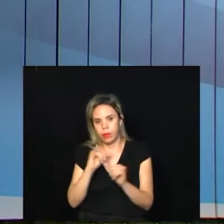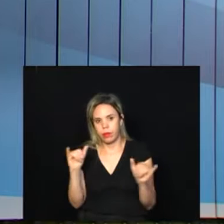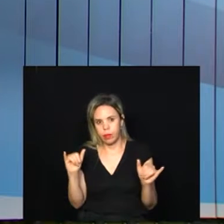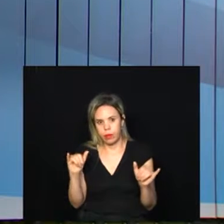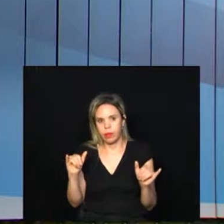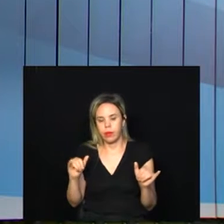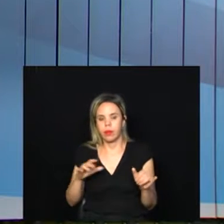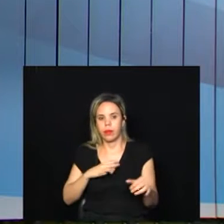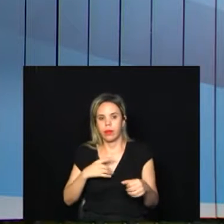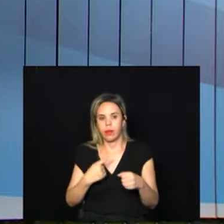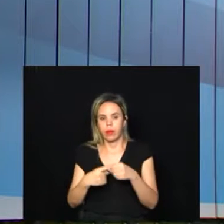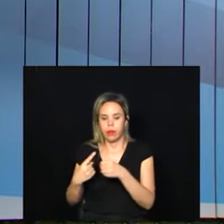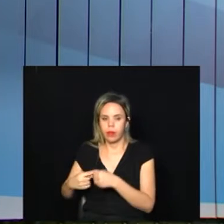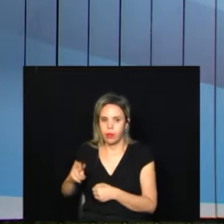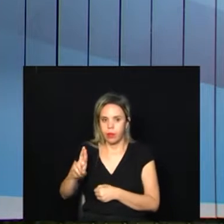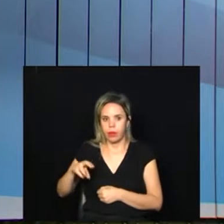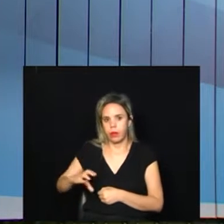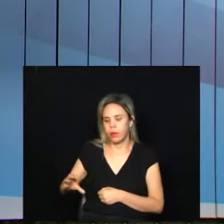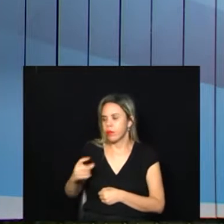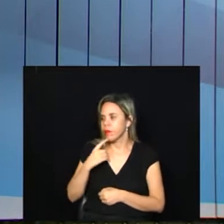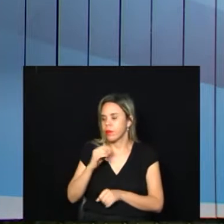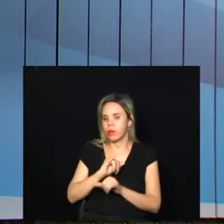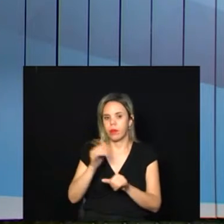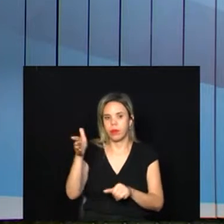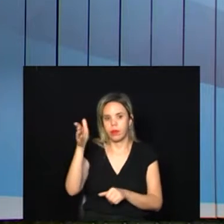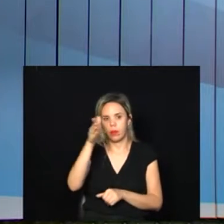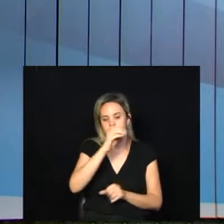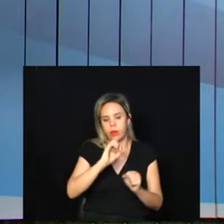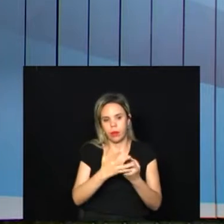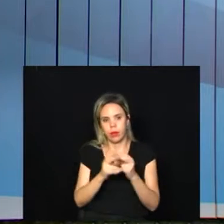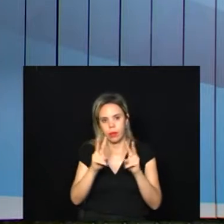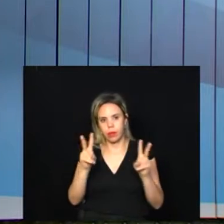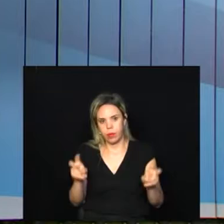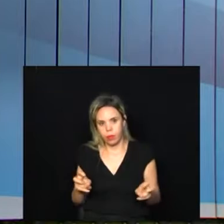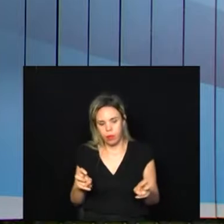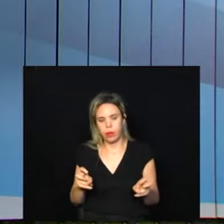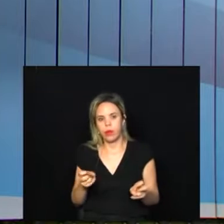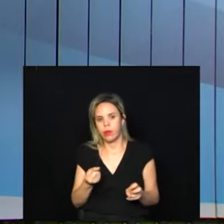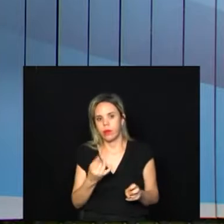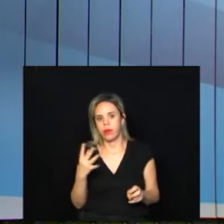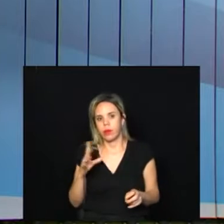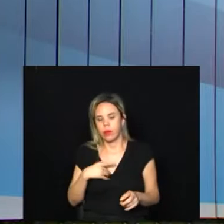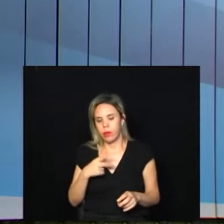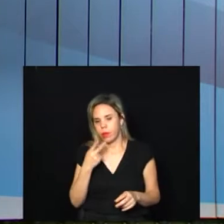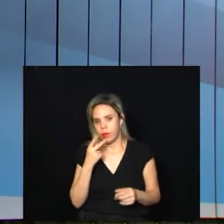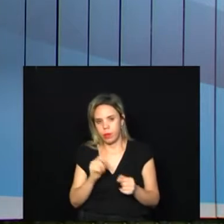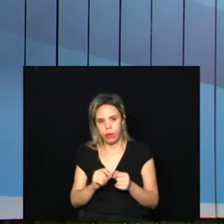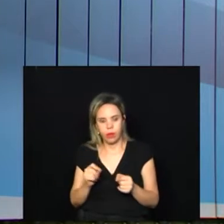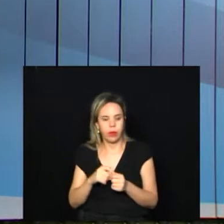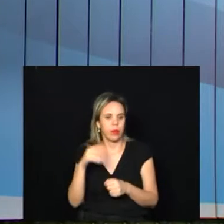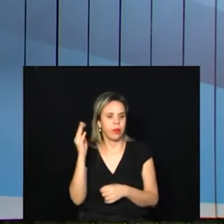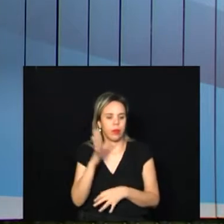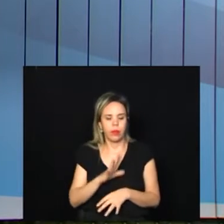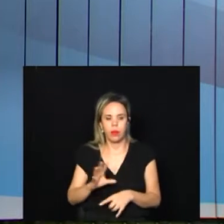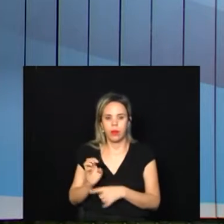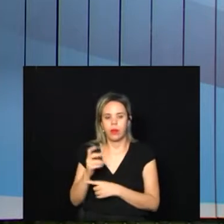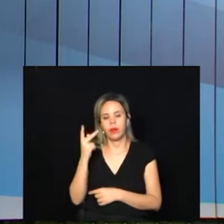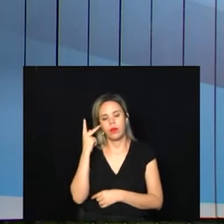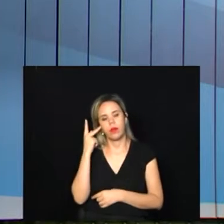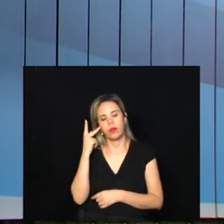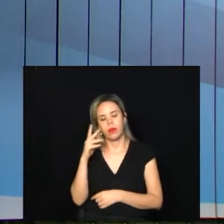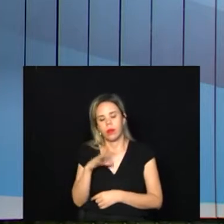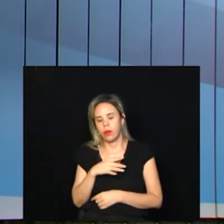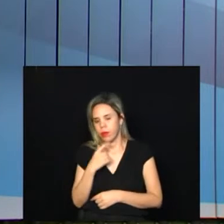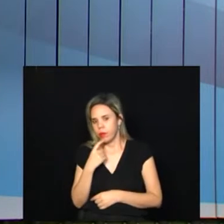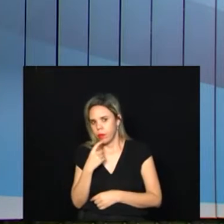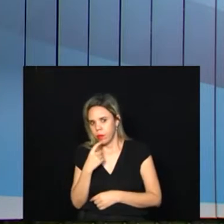da metrópole de Campinas repercutindo a Covid-19, aquele panorama que a gente faz no Brasil, estado de São Paulo, na cidade